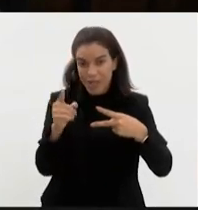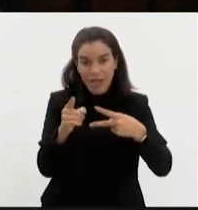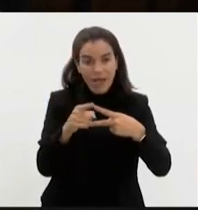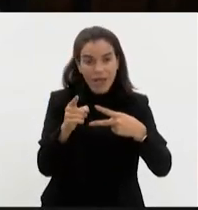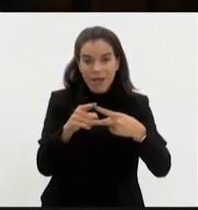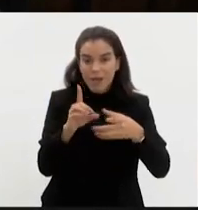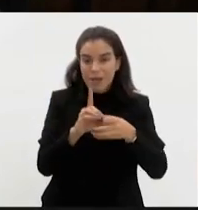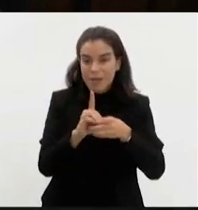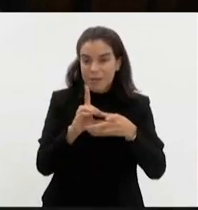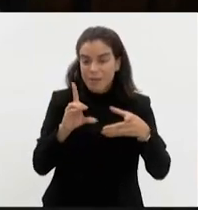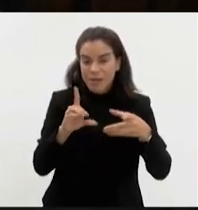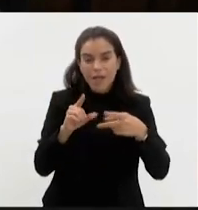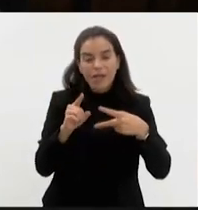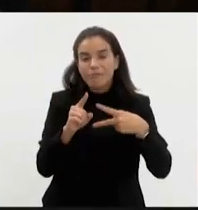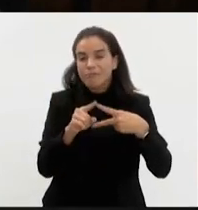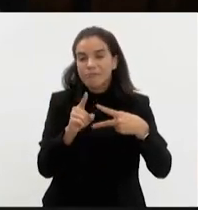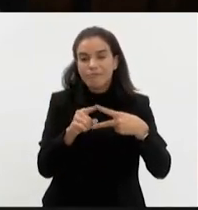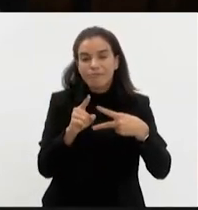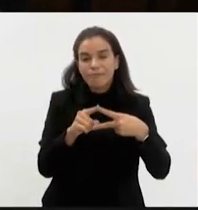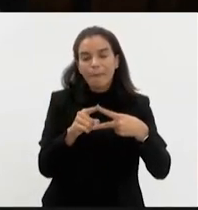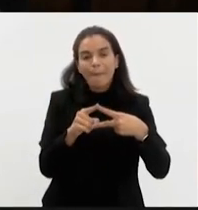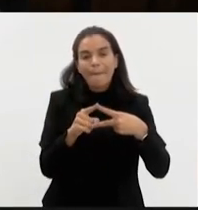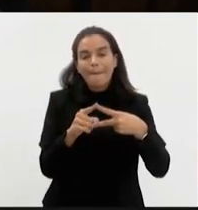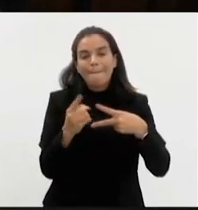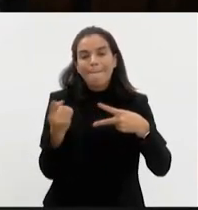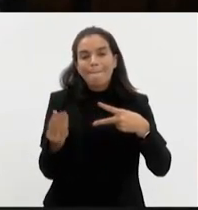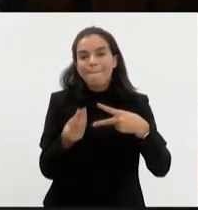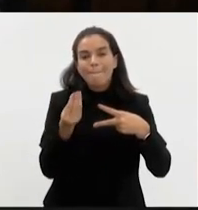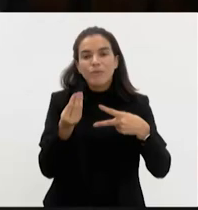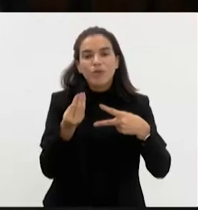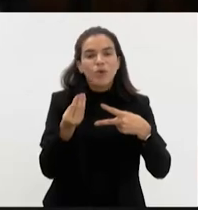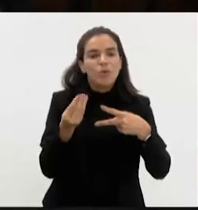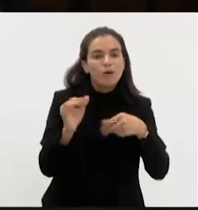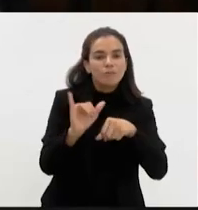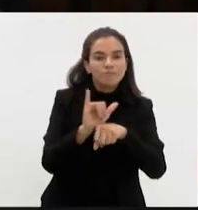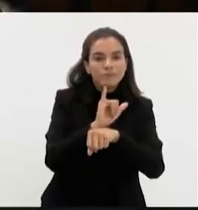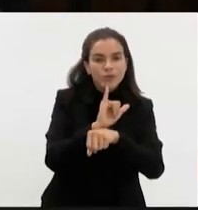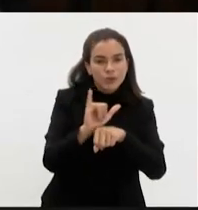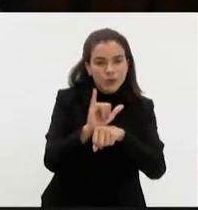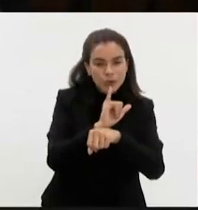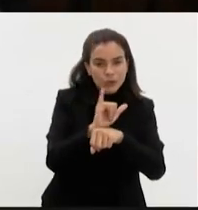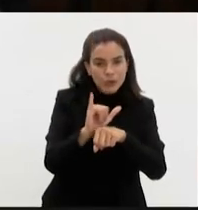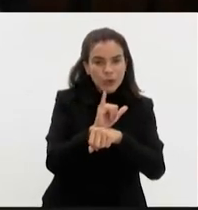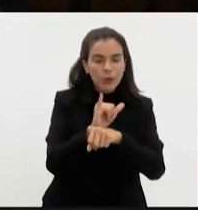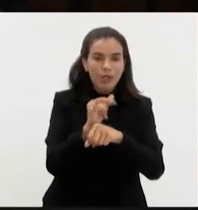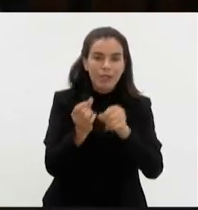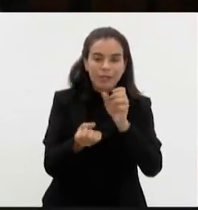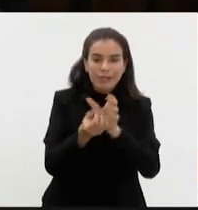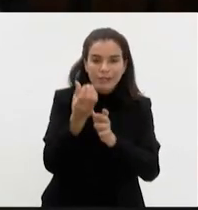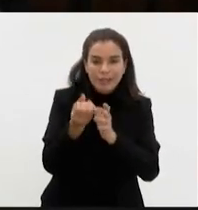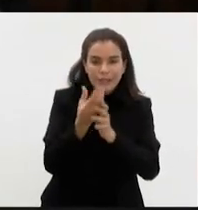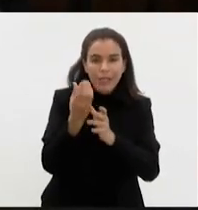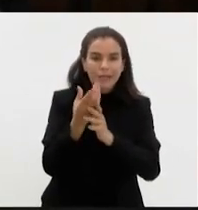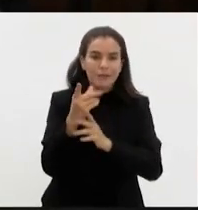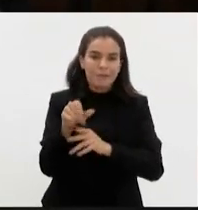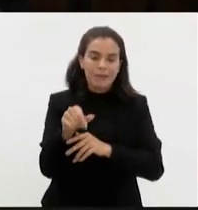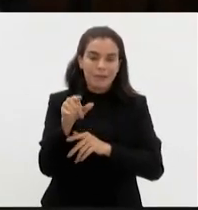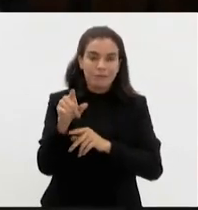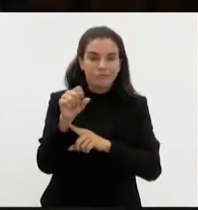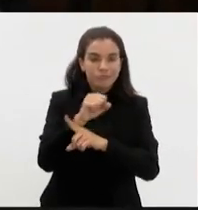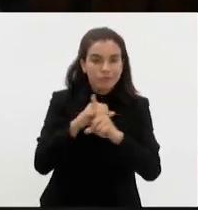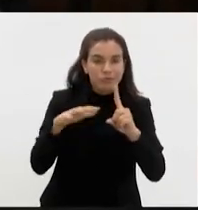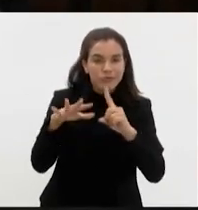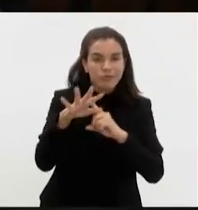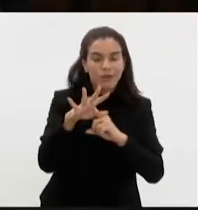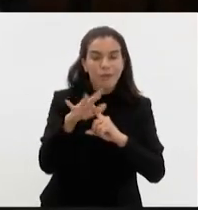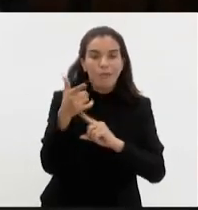democracia como um mecanismo desenvolvido pelas sociedades civilizadas para que o